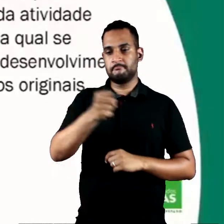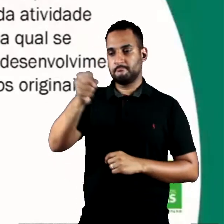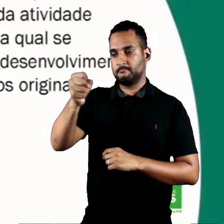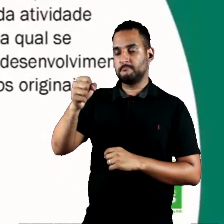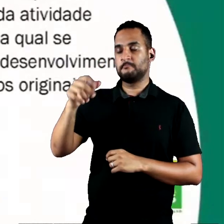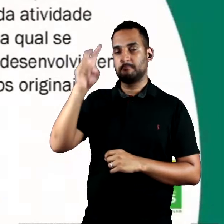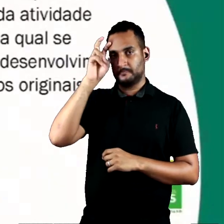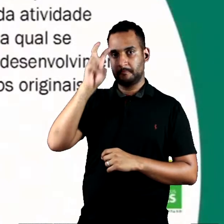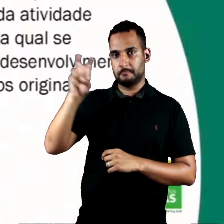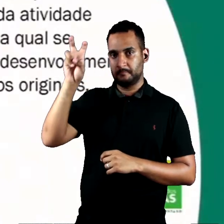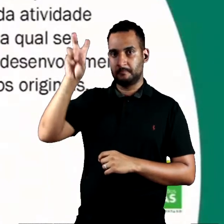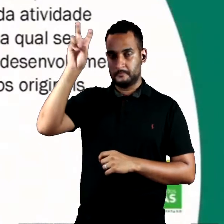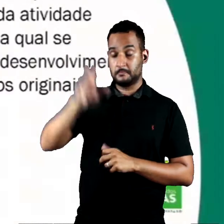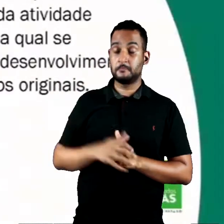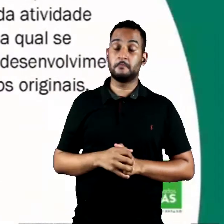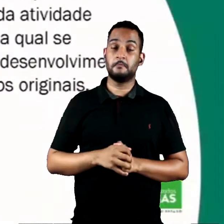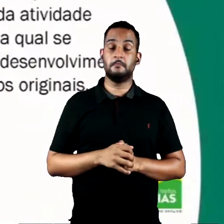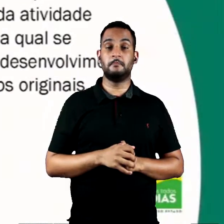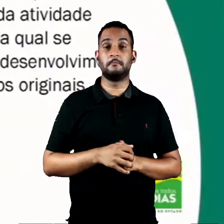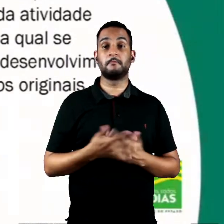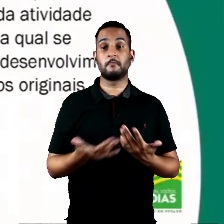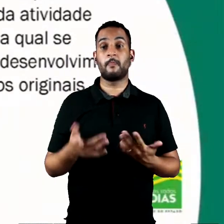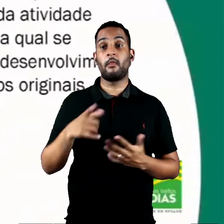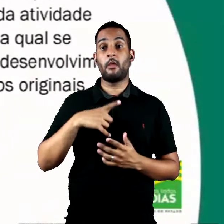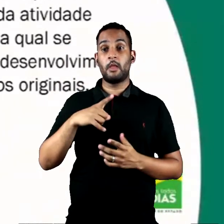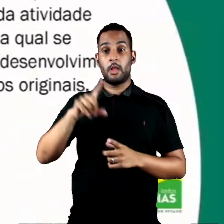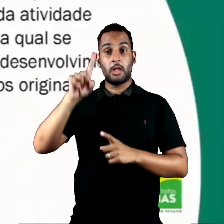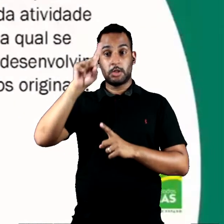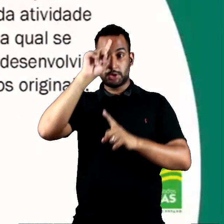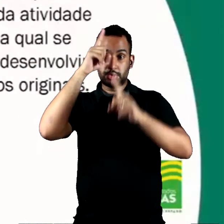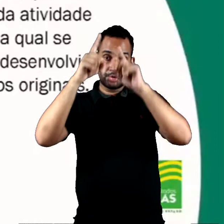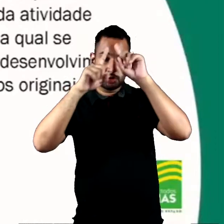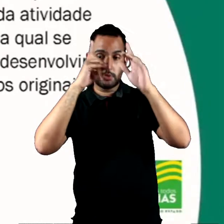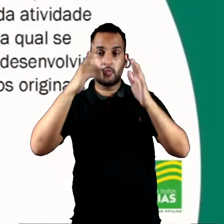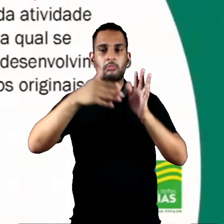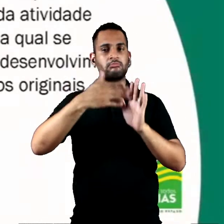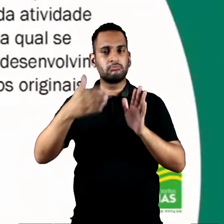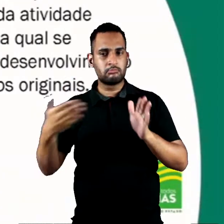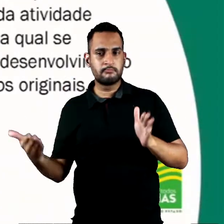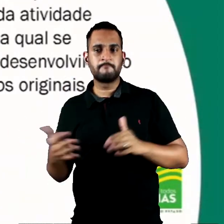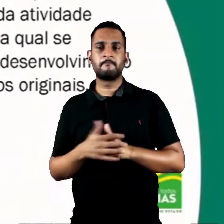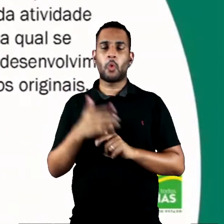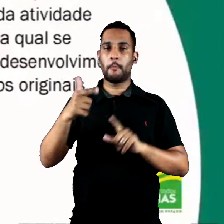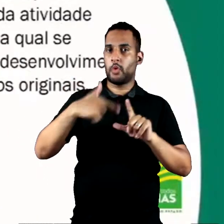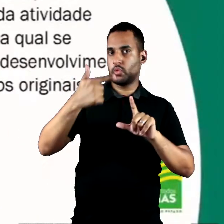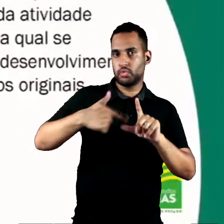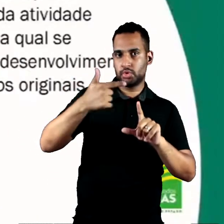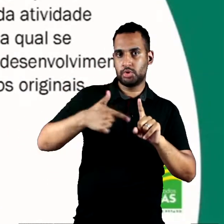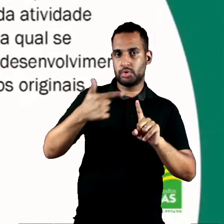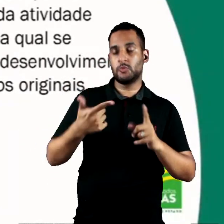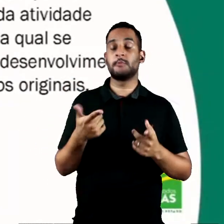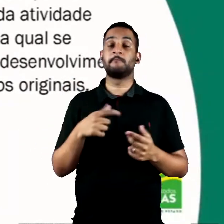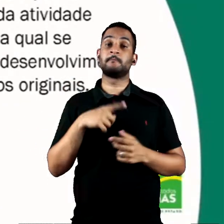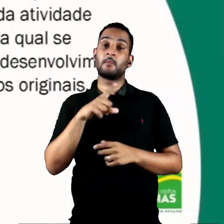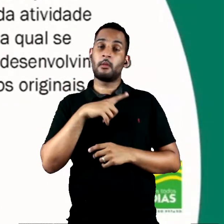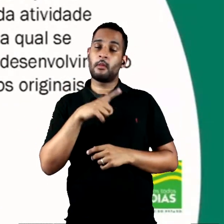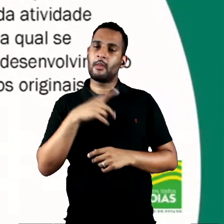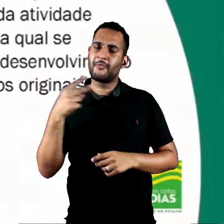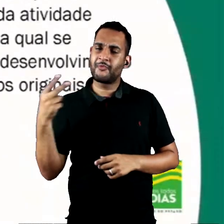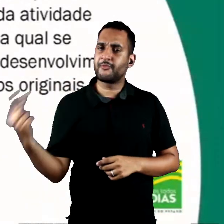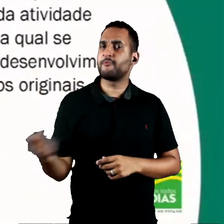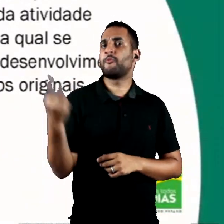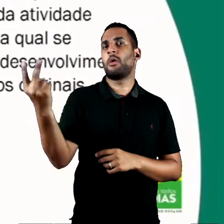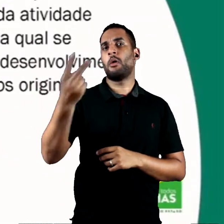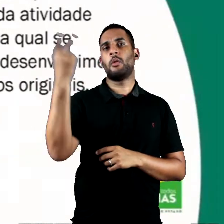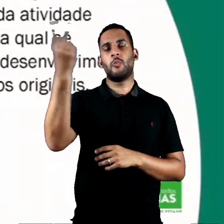A superdotação criativa produtiva diz respeito àqueles aspectos da atividade humana na qual se